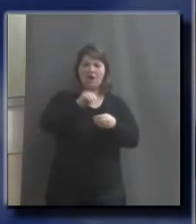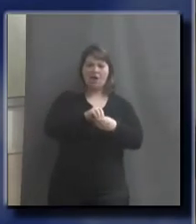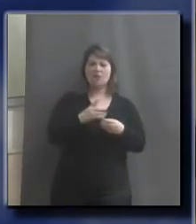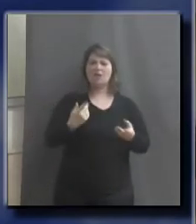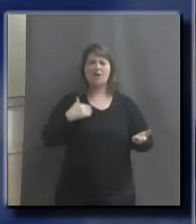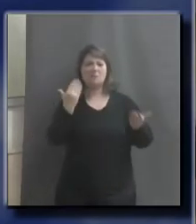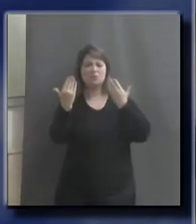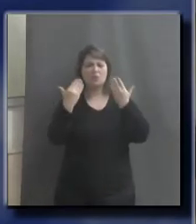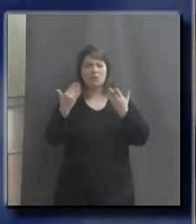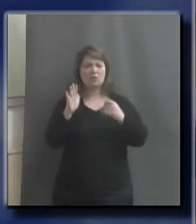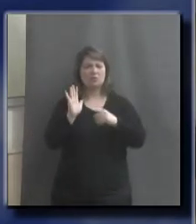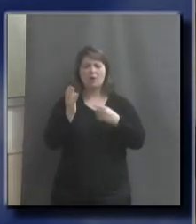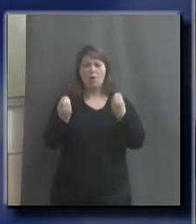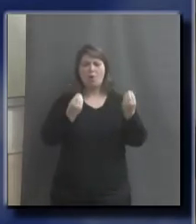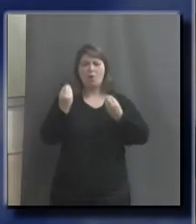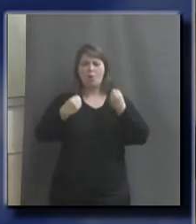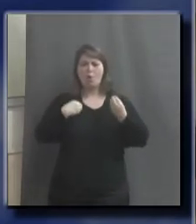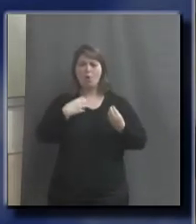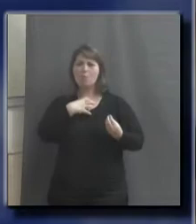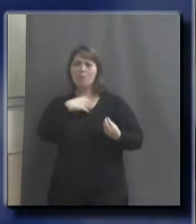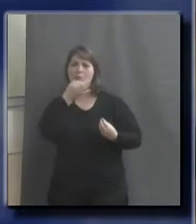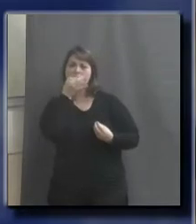com isso e produz conhecimento para poder